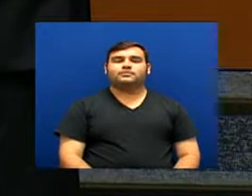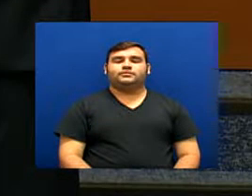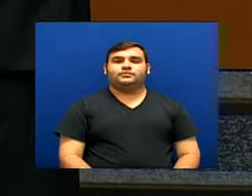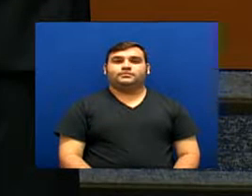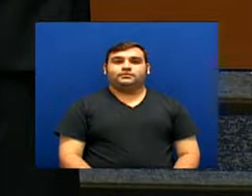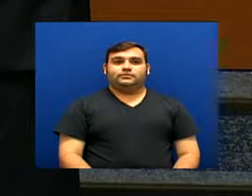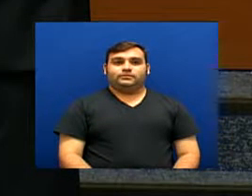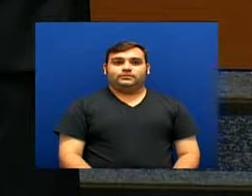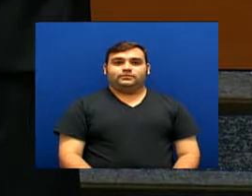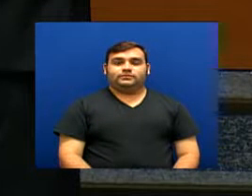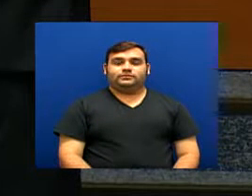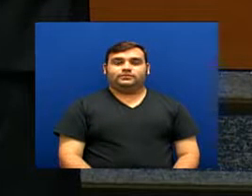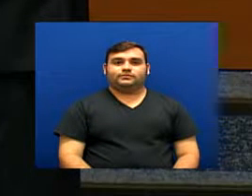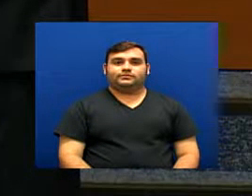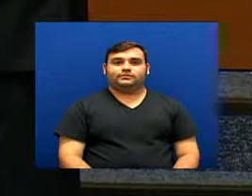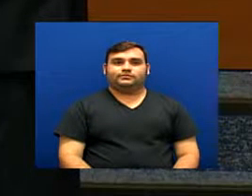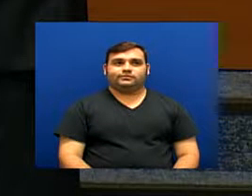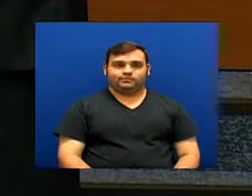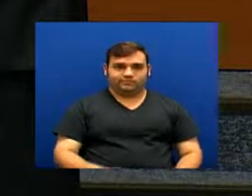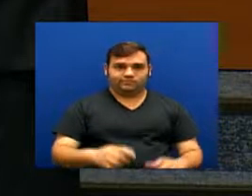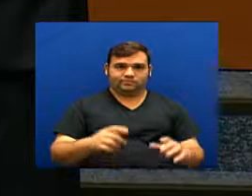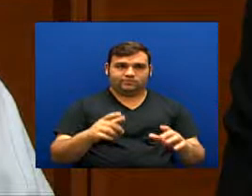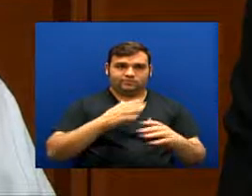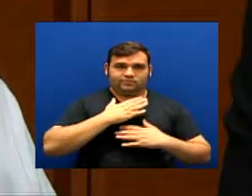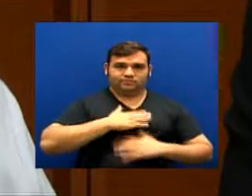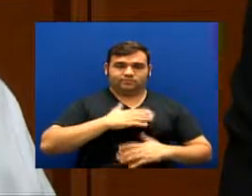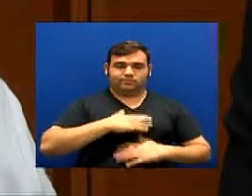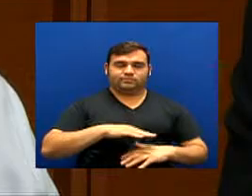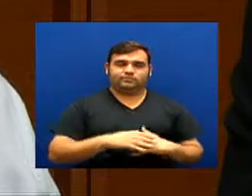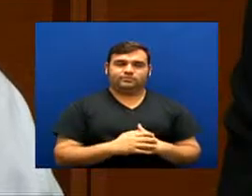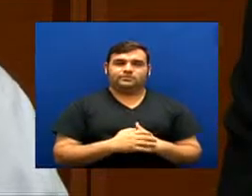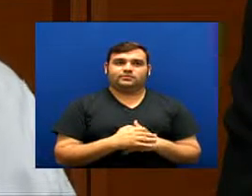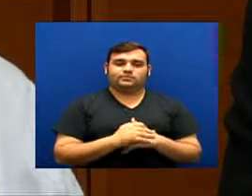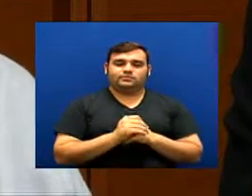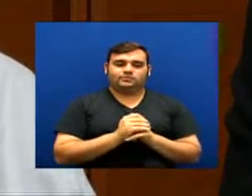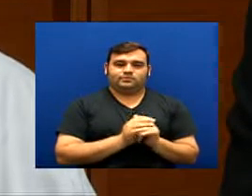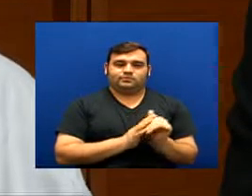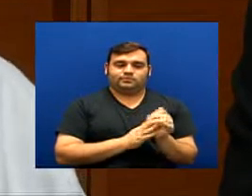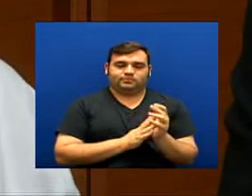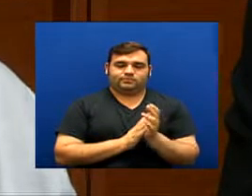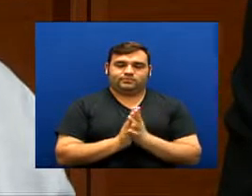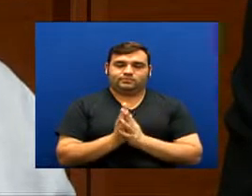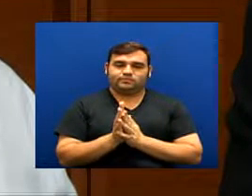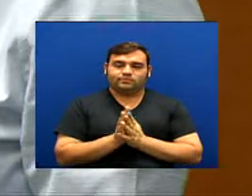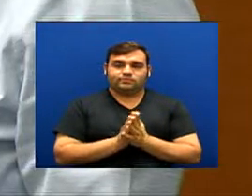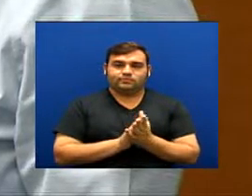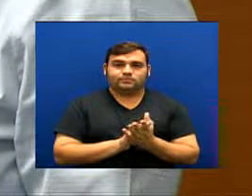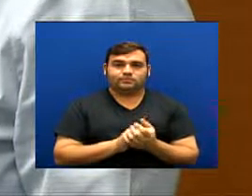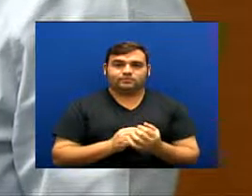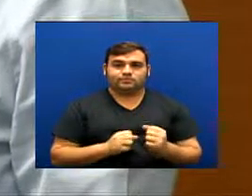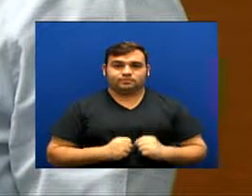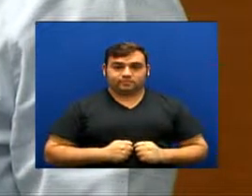esse trabalho contra a dependência química. Obrigado, gente. Parabéns. Parabéns, mais uma vez.